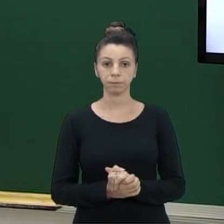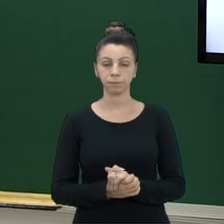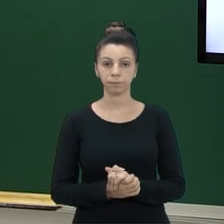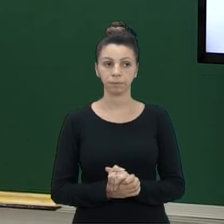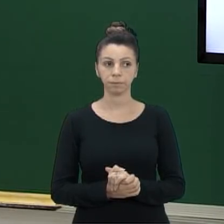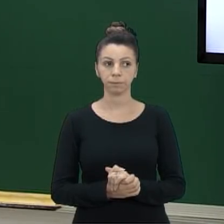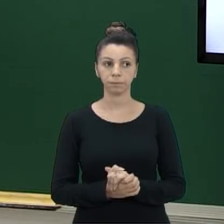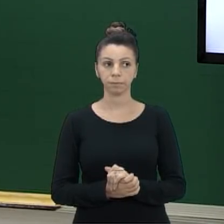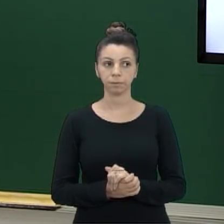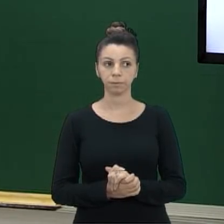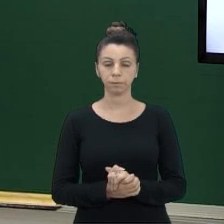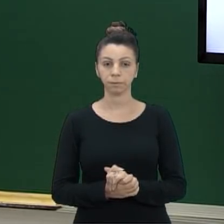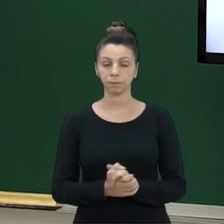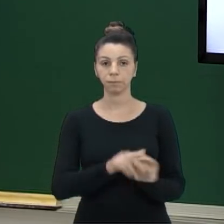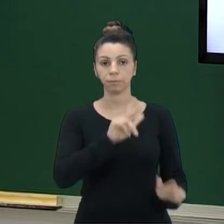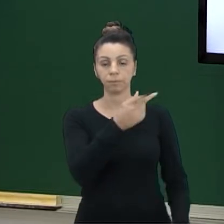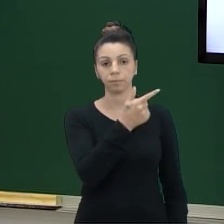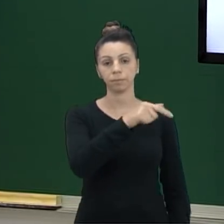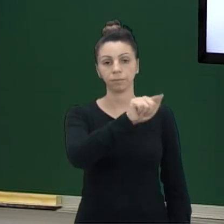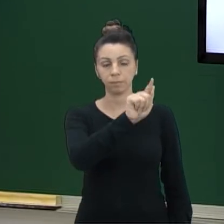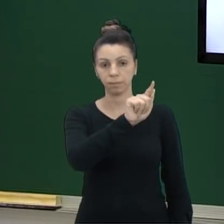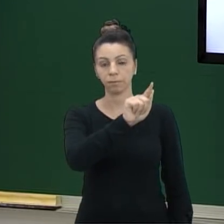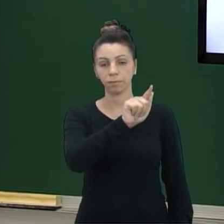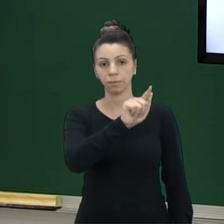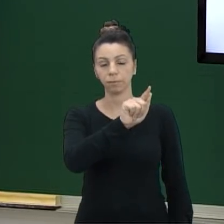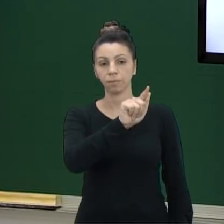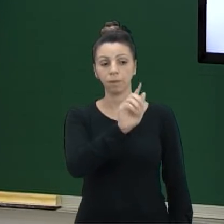Do lado da hectograma a gente tinha a decagrama.